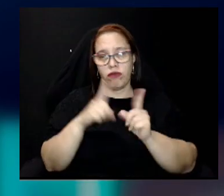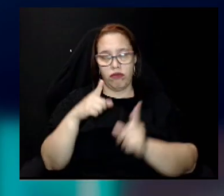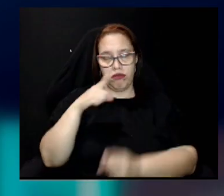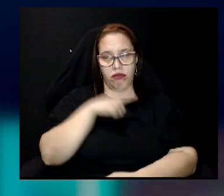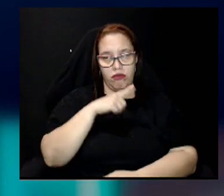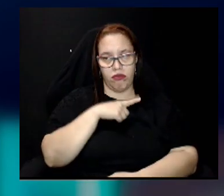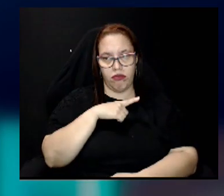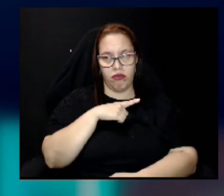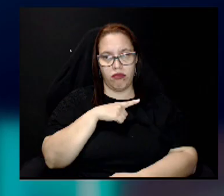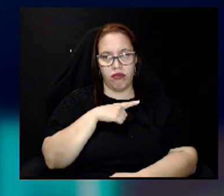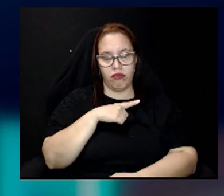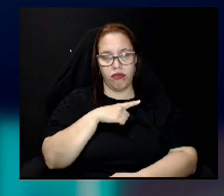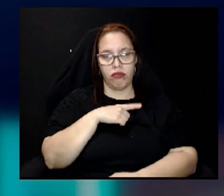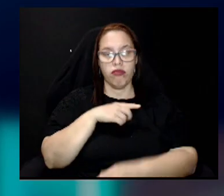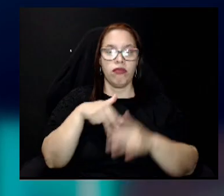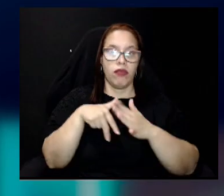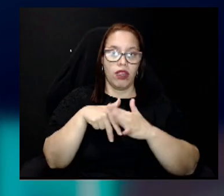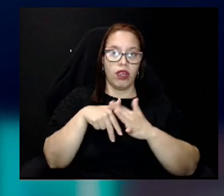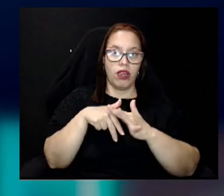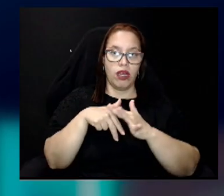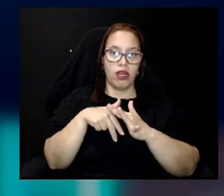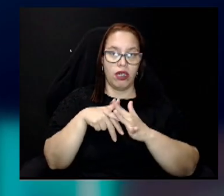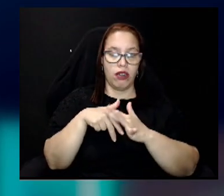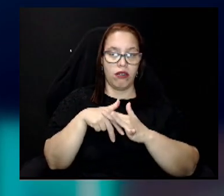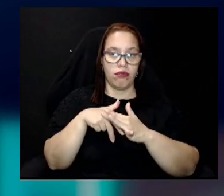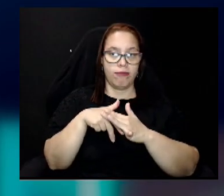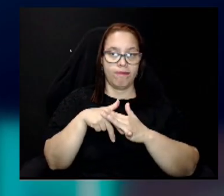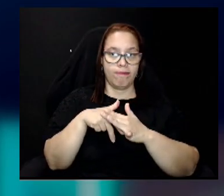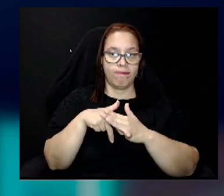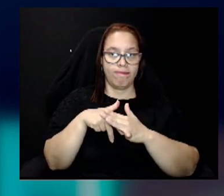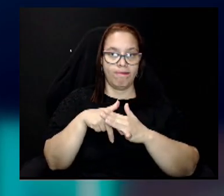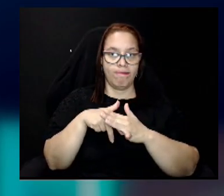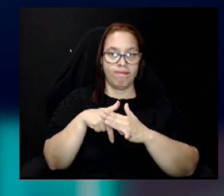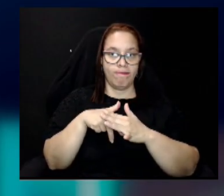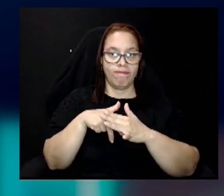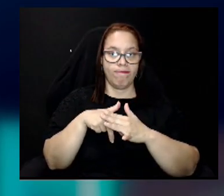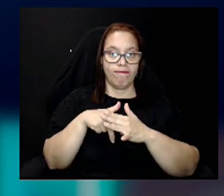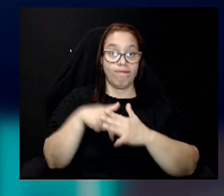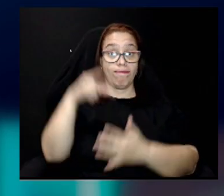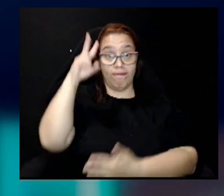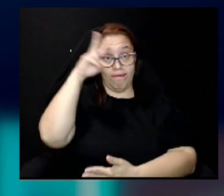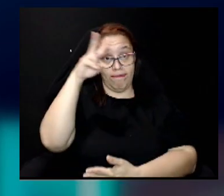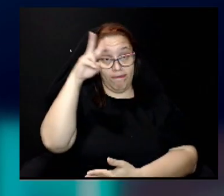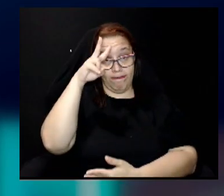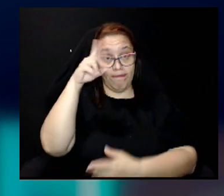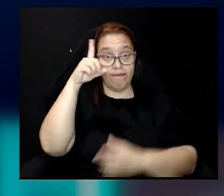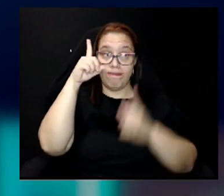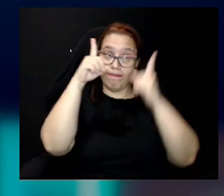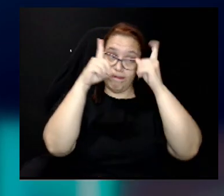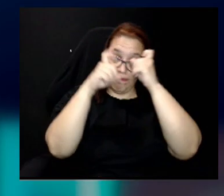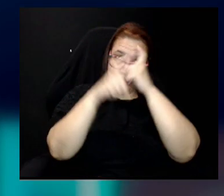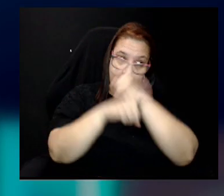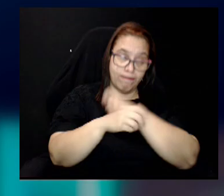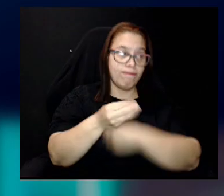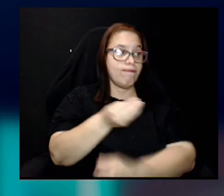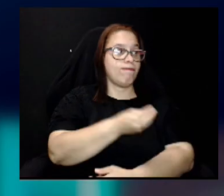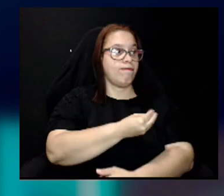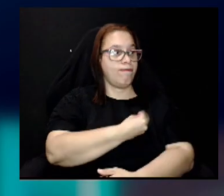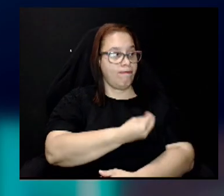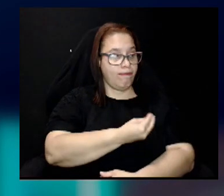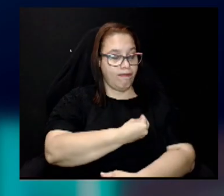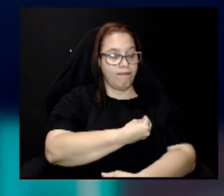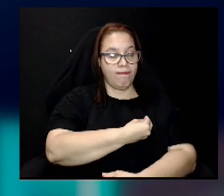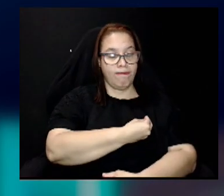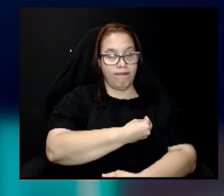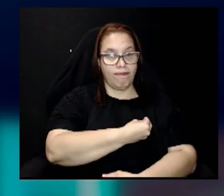os pacientes, as pacientes, acabam por ter histórias de muito desafio nas suas vidas e acho que a